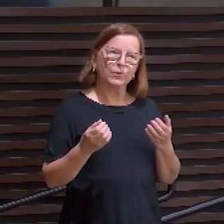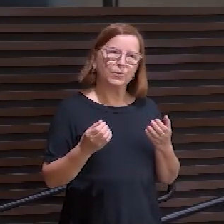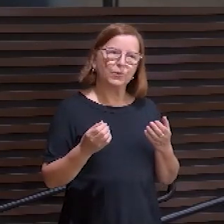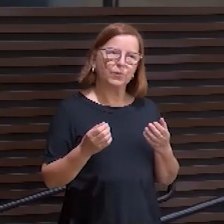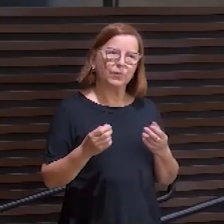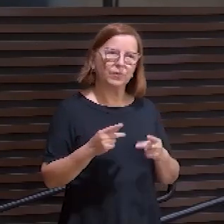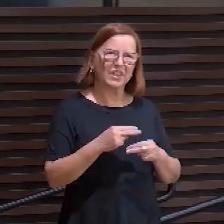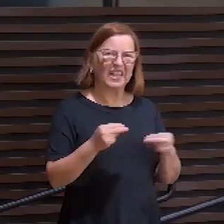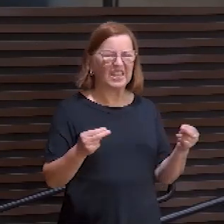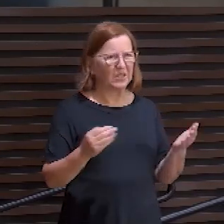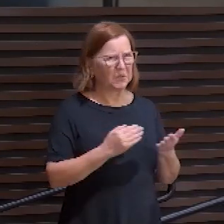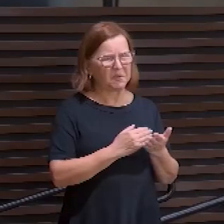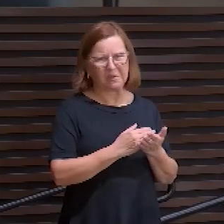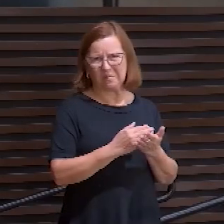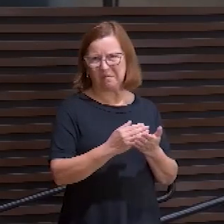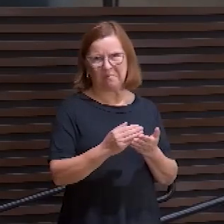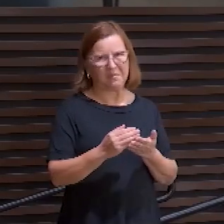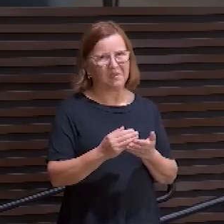Queridos,